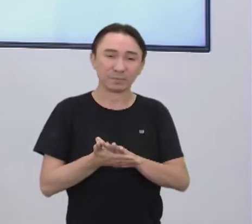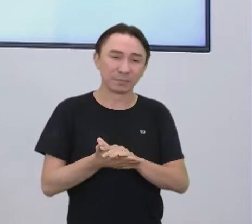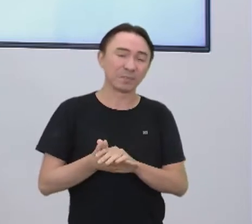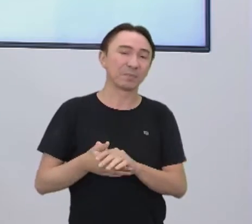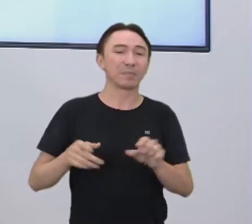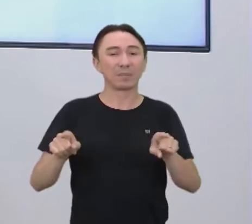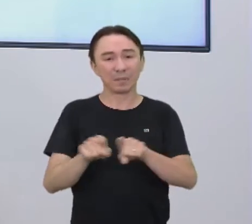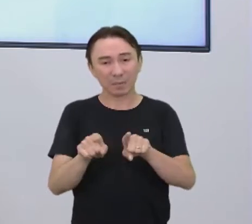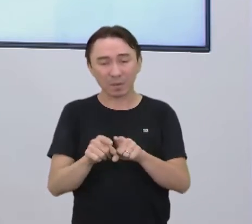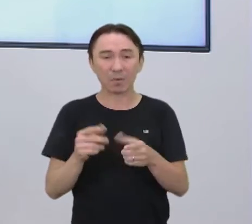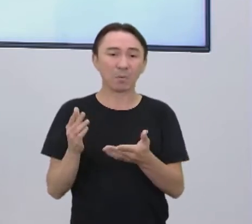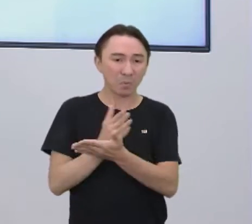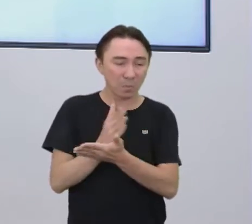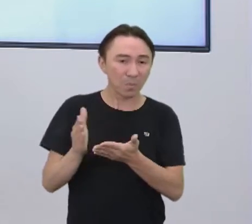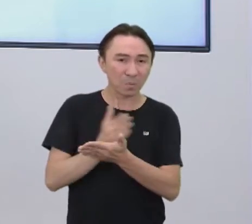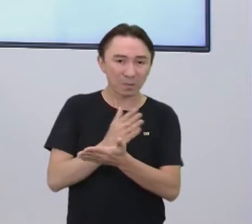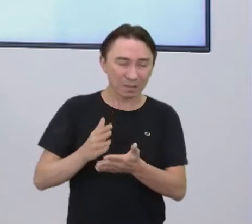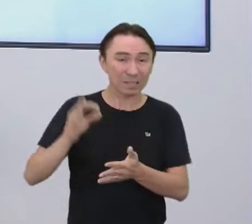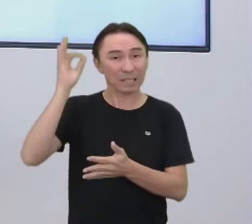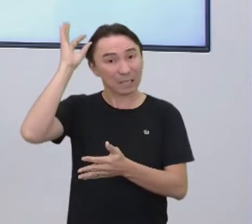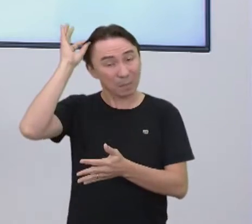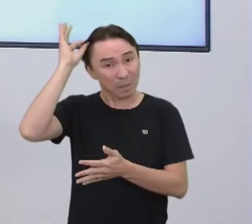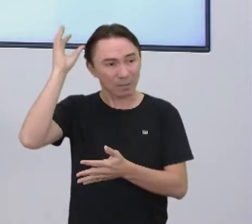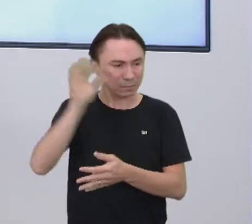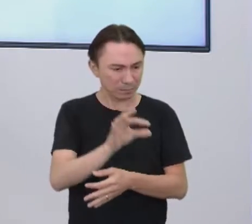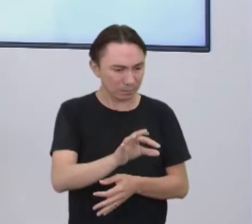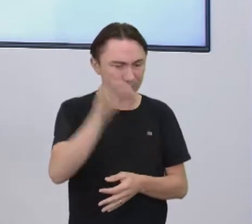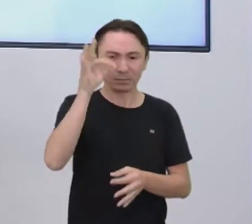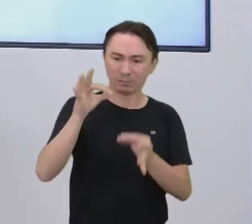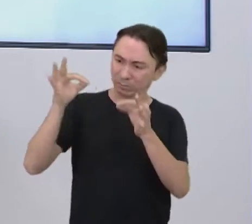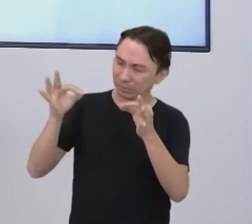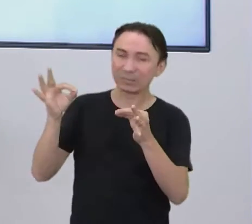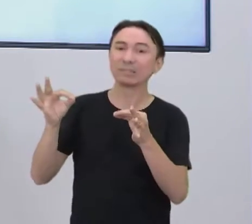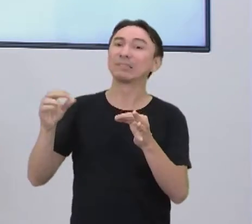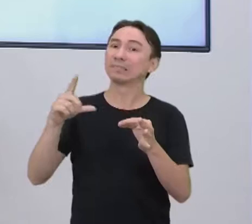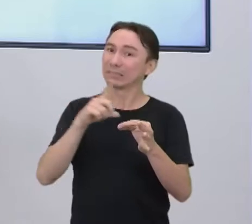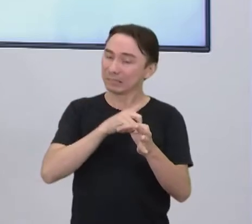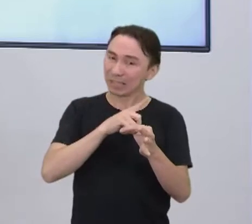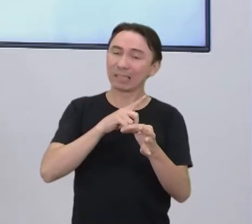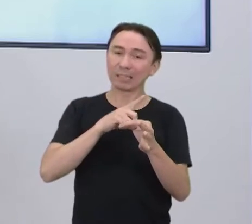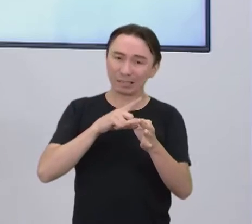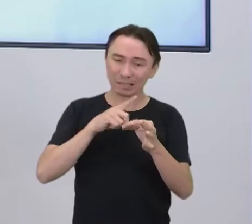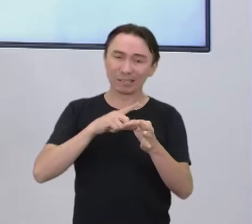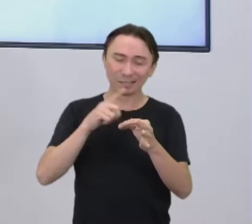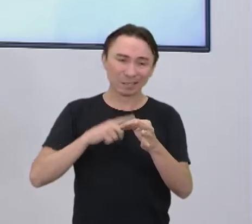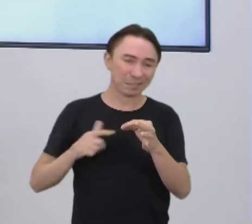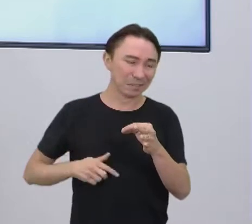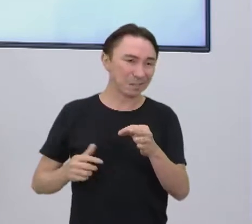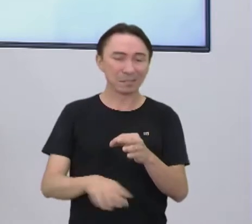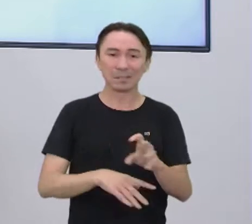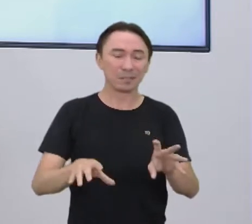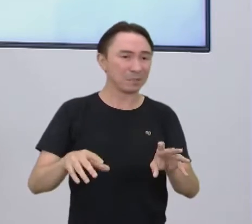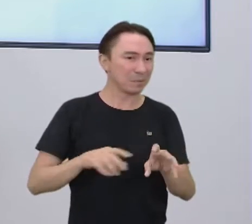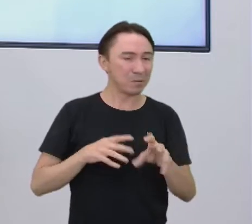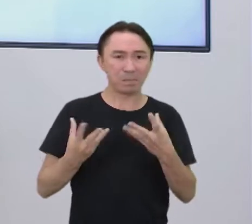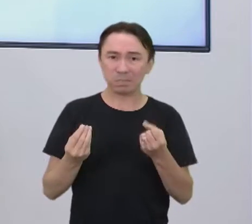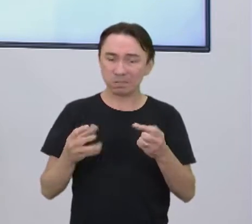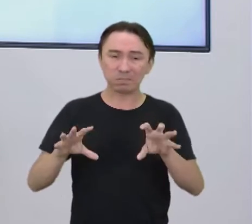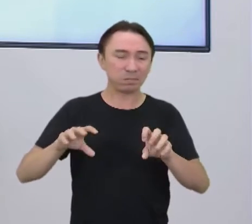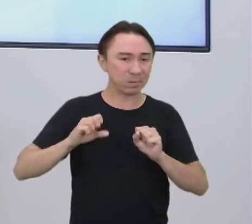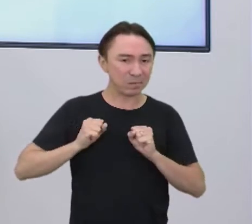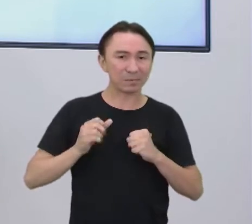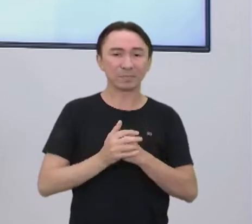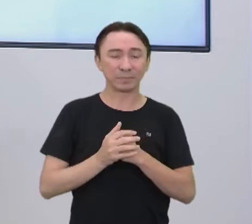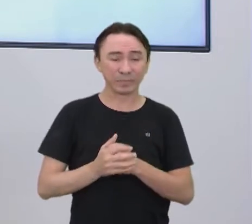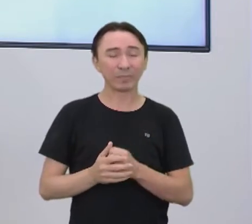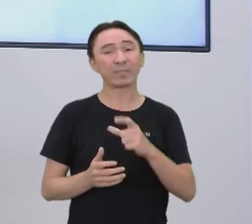né, contaminação no cabelo delas. Então, é só essa noção de que o mercúrio ele é utilizado, né,